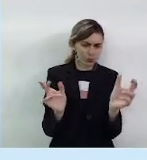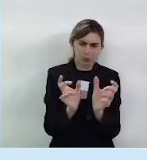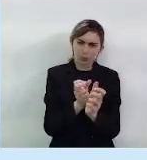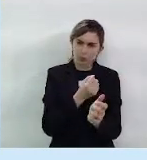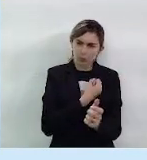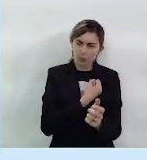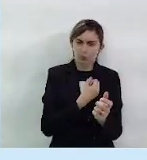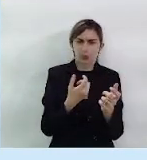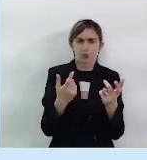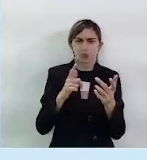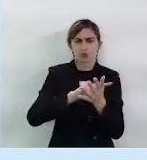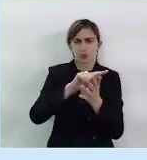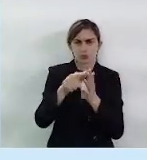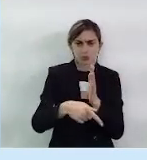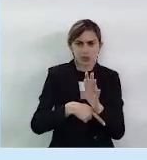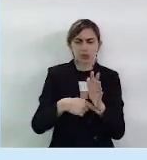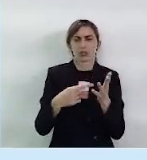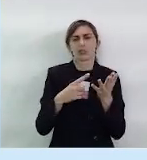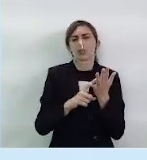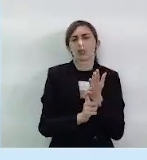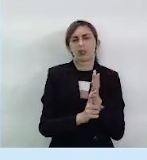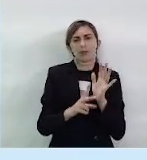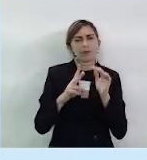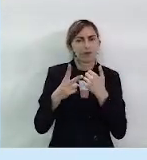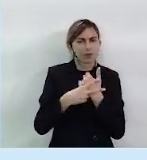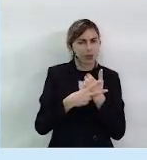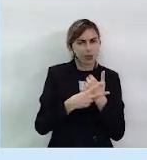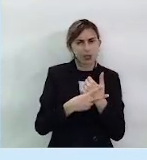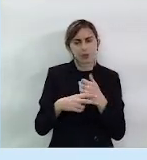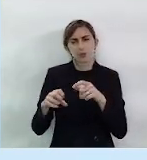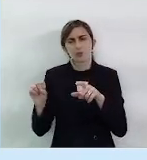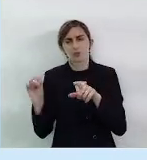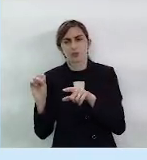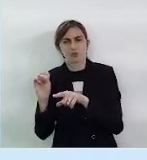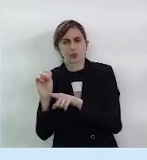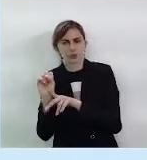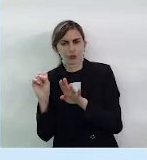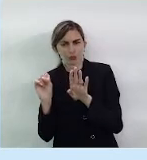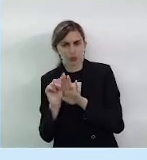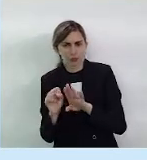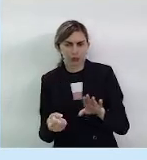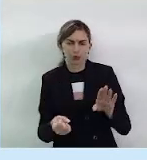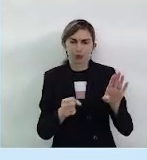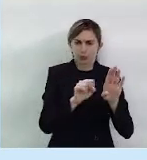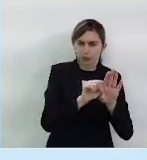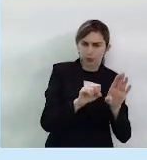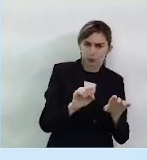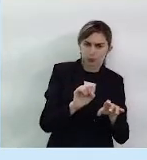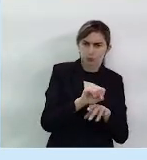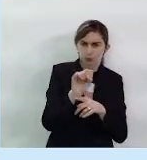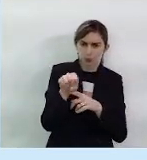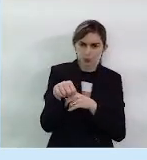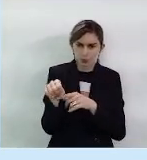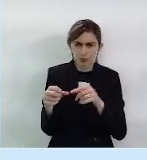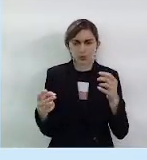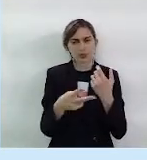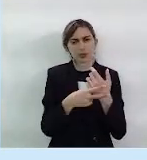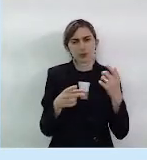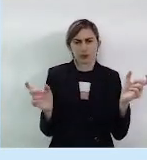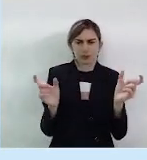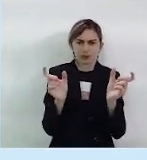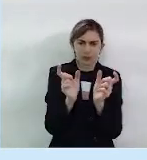número, em gênero, o verbo com o verbo com o sujeito, no